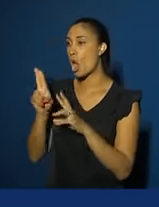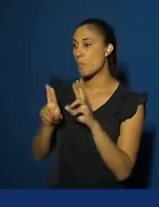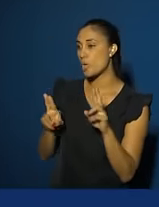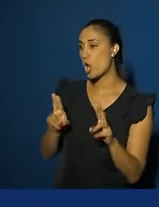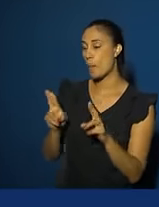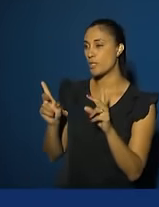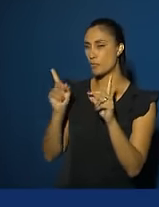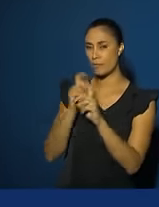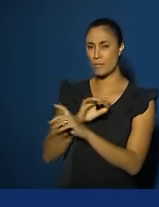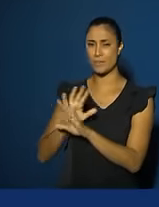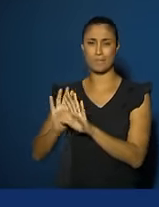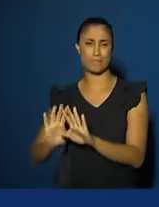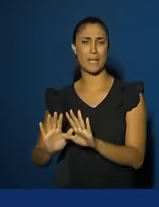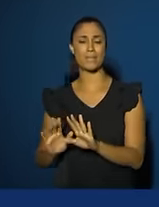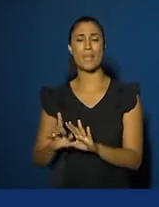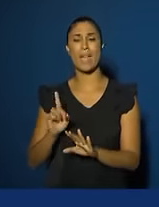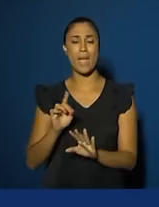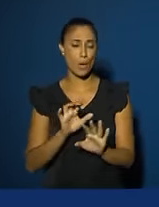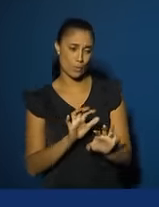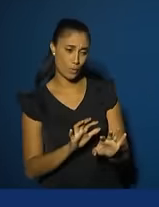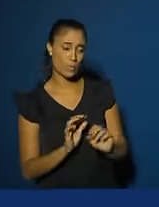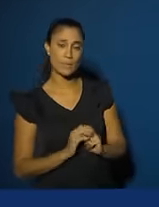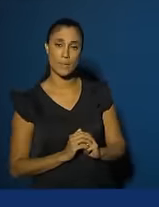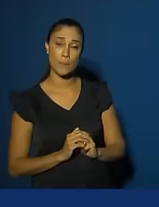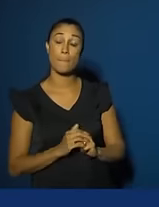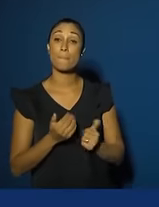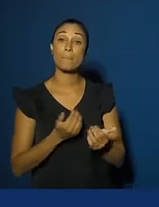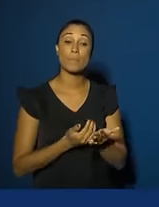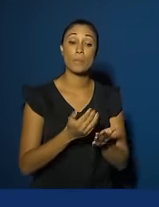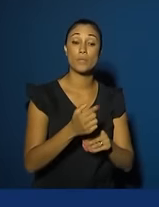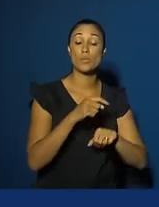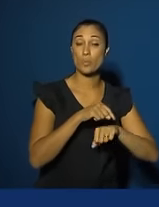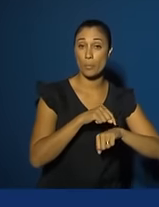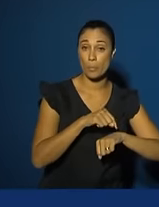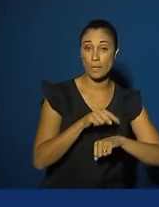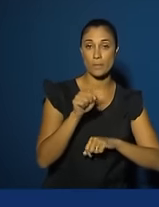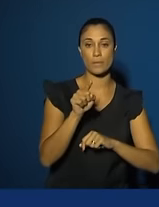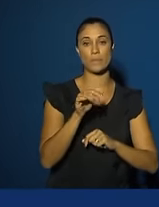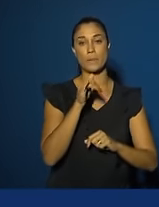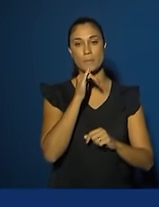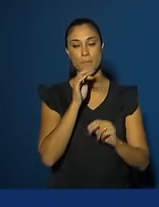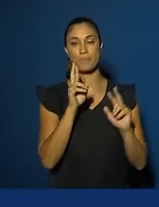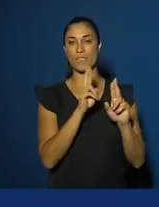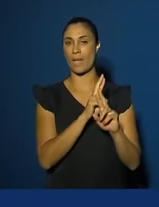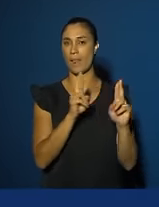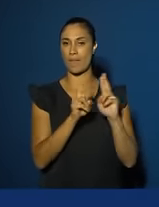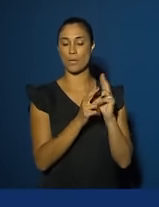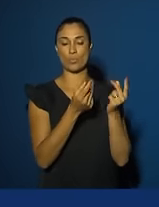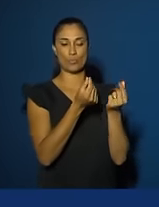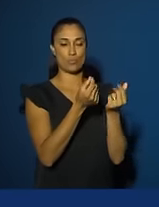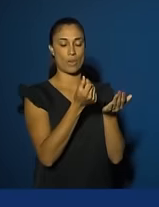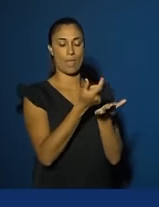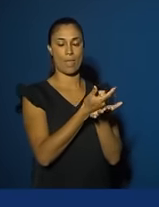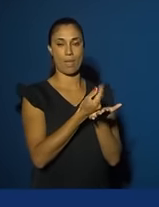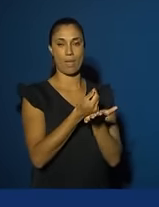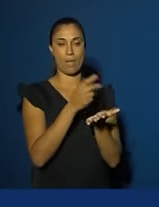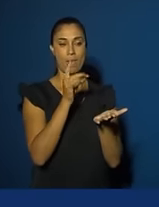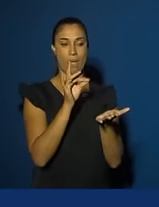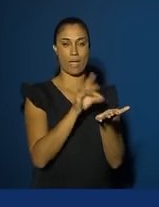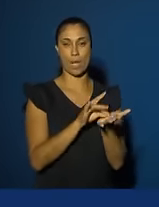acontecendo isso é o que tá acontecendo a partir do momento em que você a relação em taxa de juro Real e